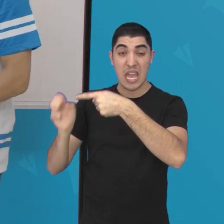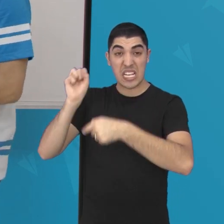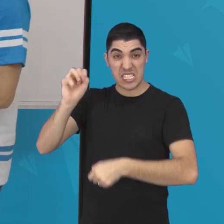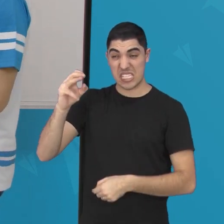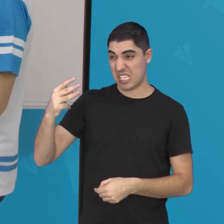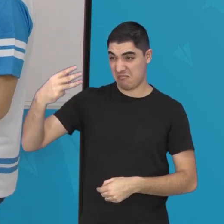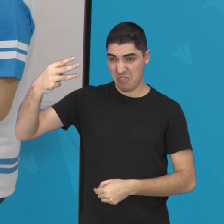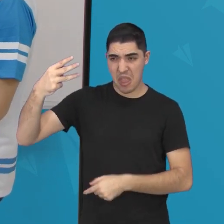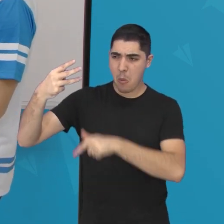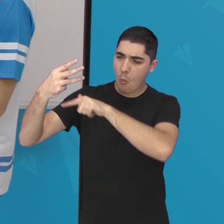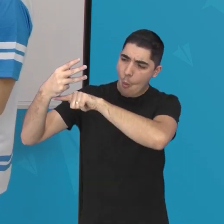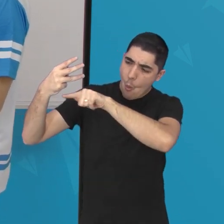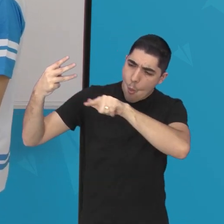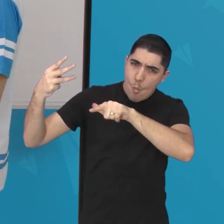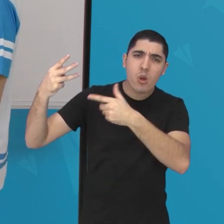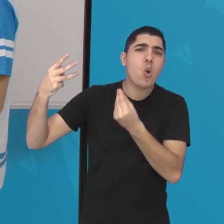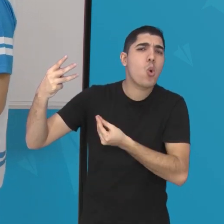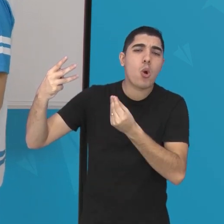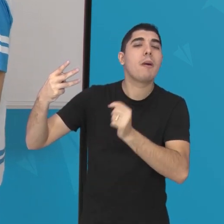Ok?